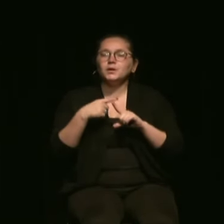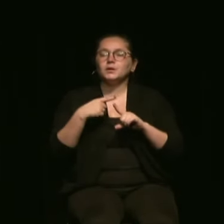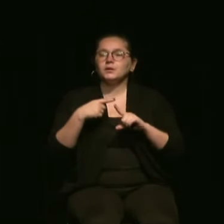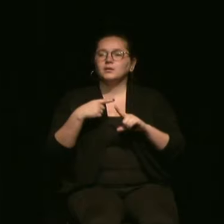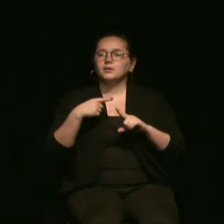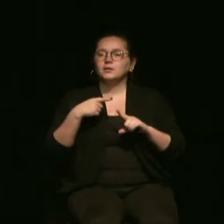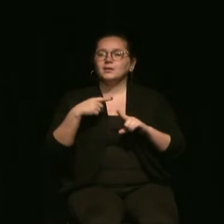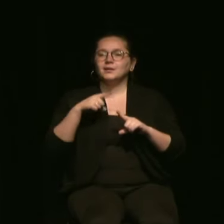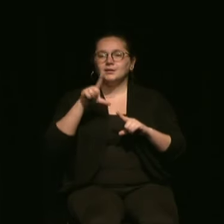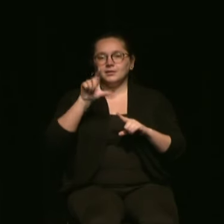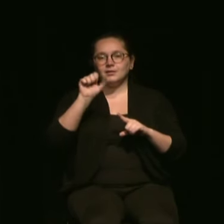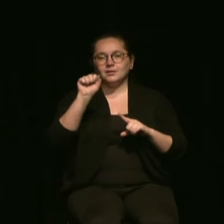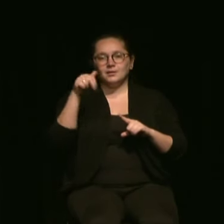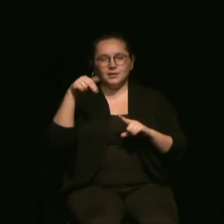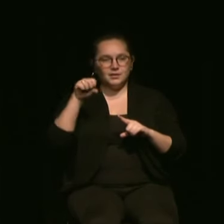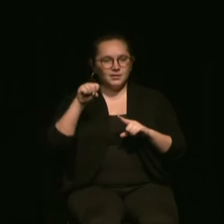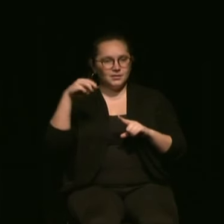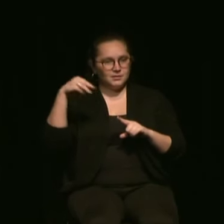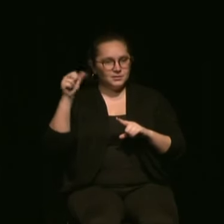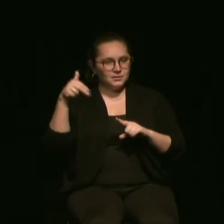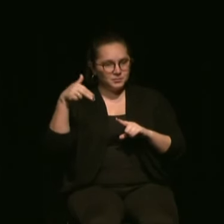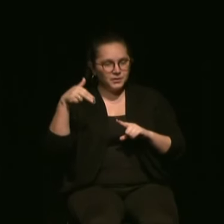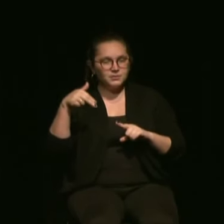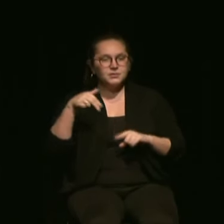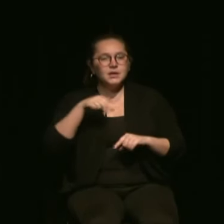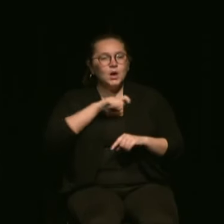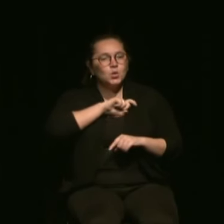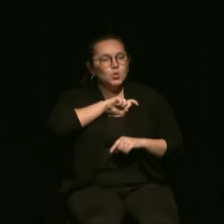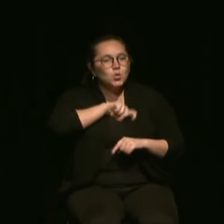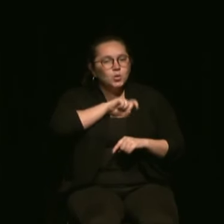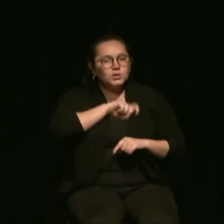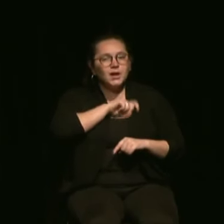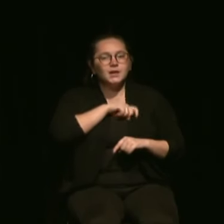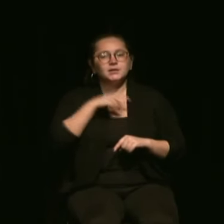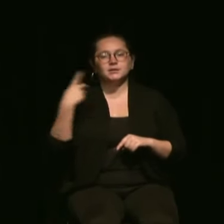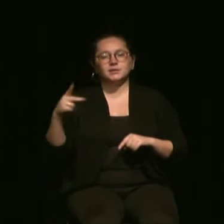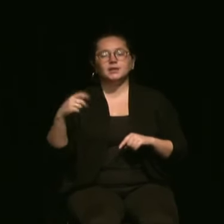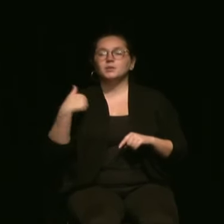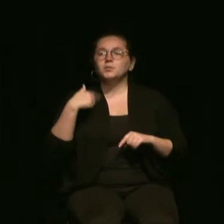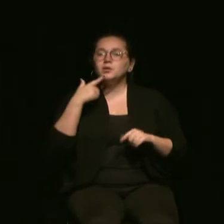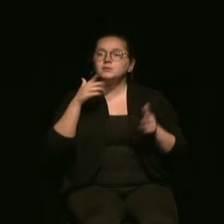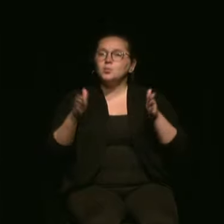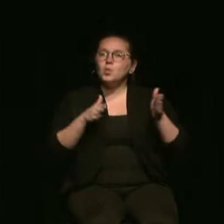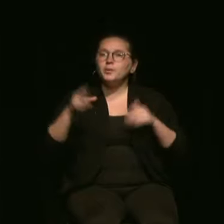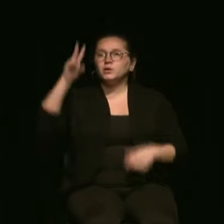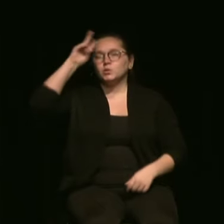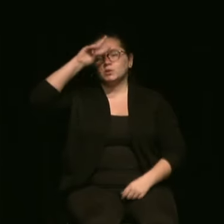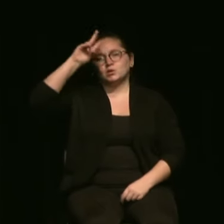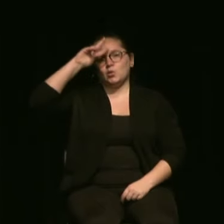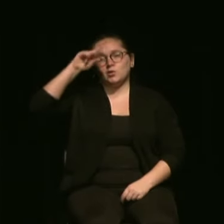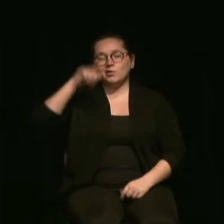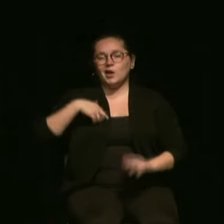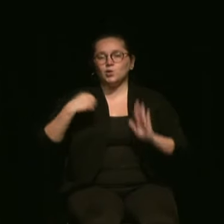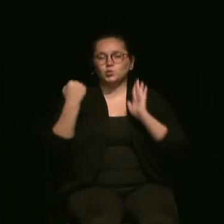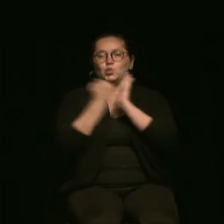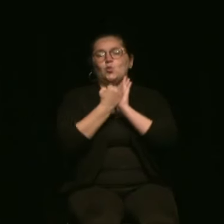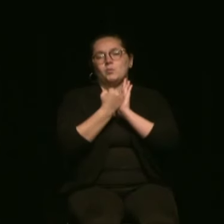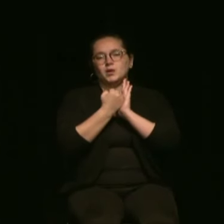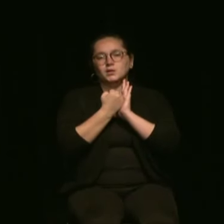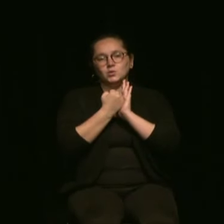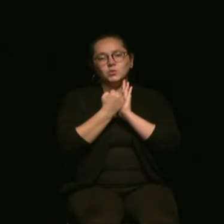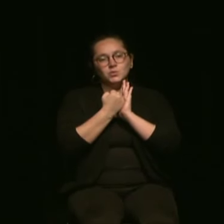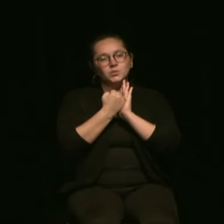do Lanzmann, que é uma crueldade baseada na convicção de que esse é um momento histórico, e é um documento histórico